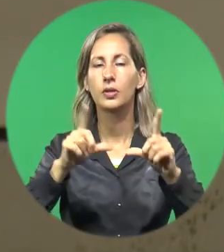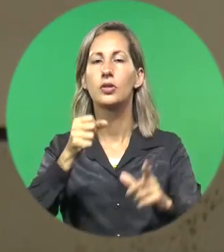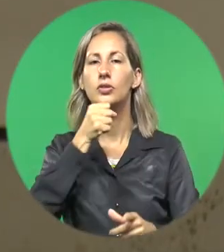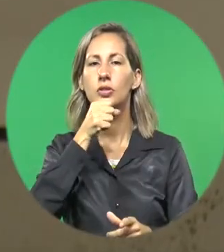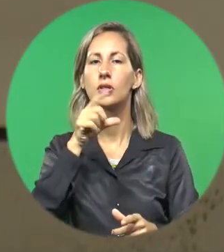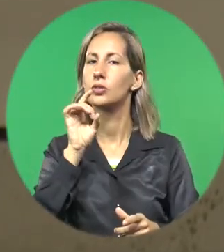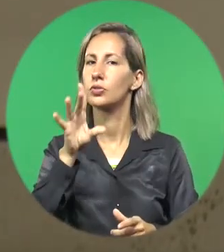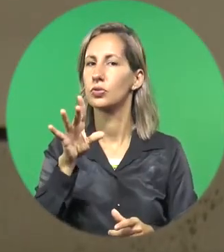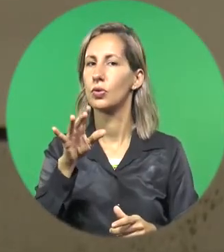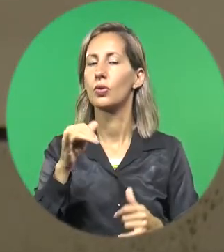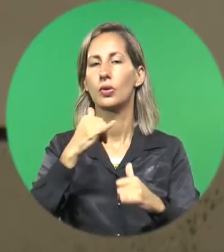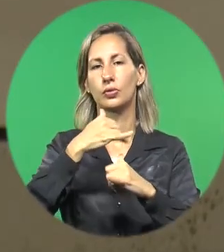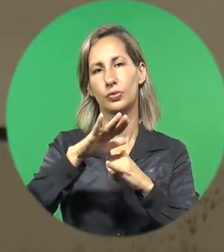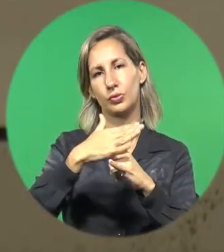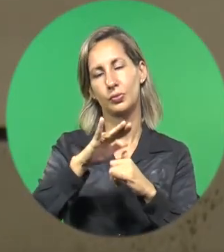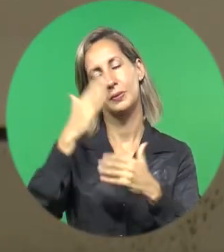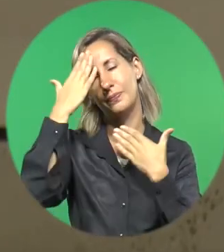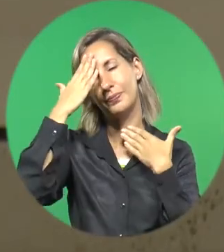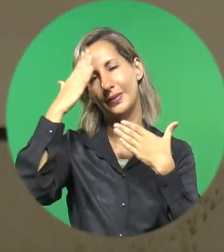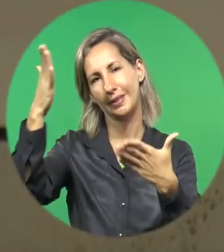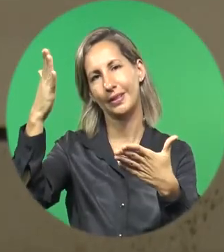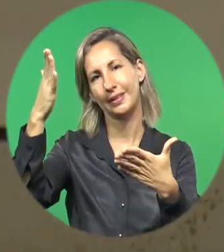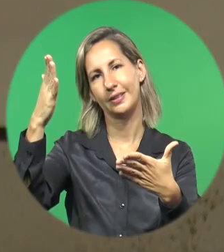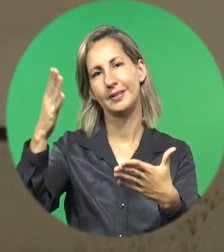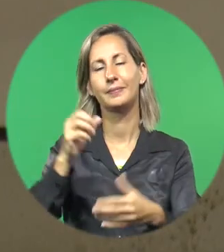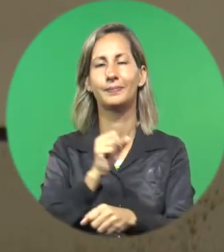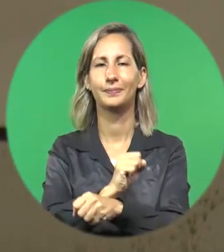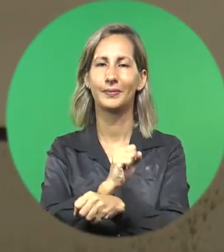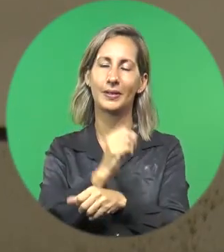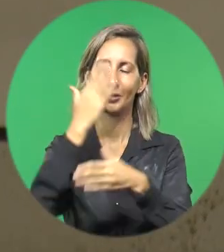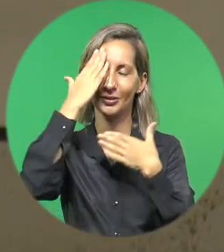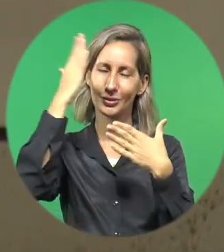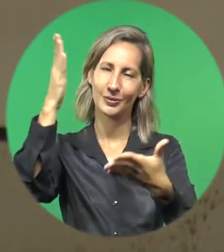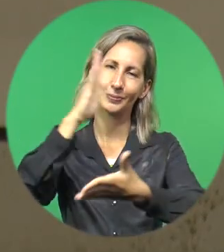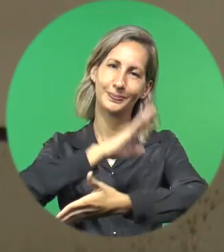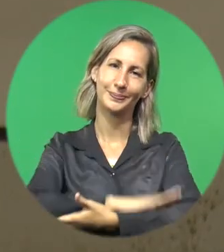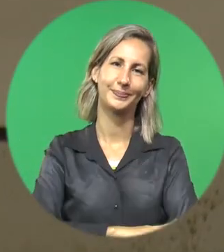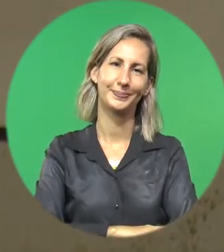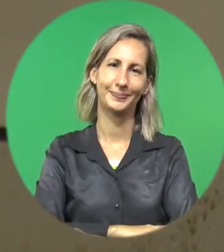entrevistas e reportagens? É só acessar o nosso canal no YouTube. Aguardo você. Até mais!